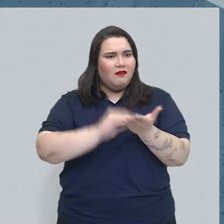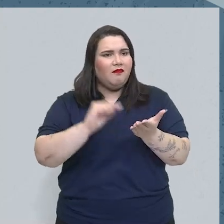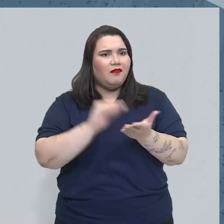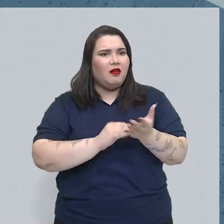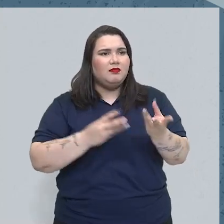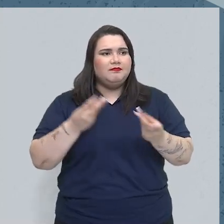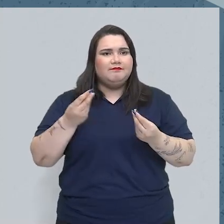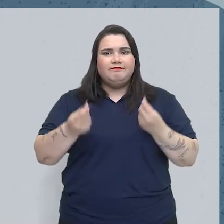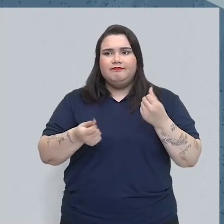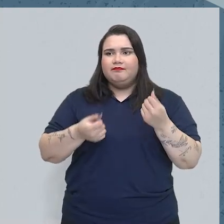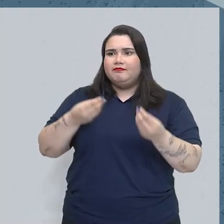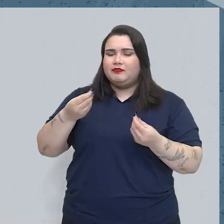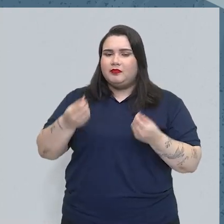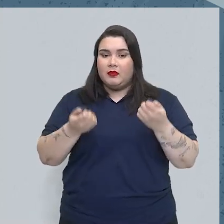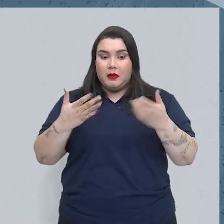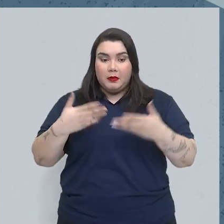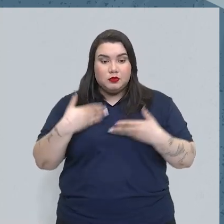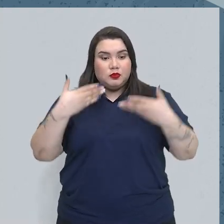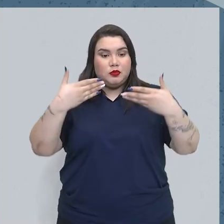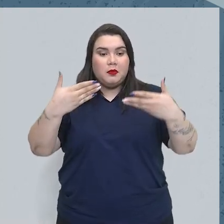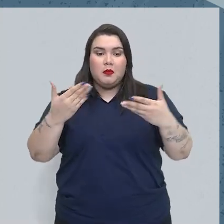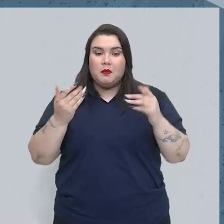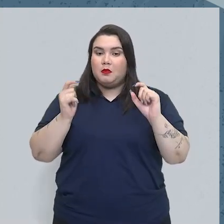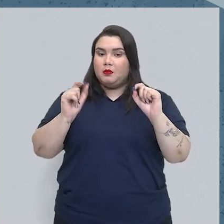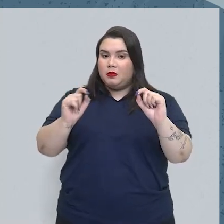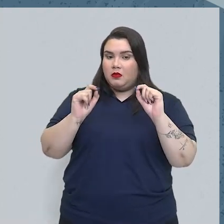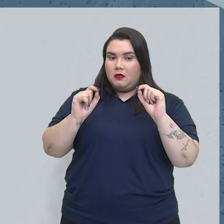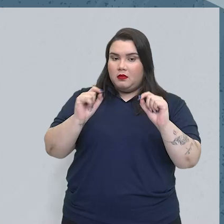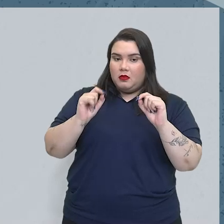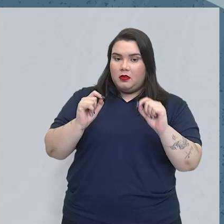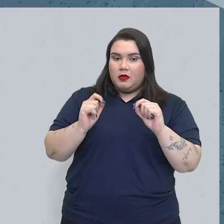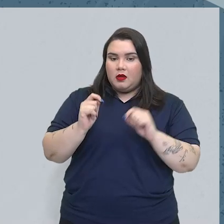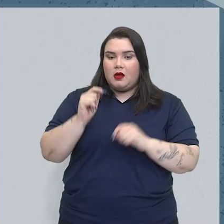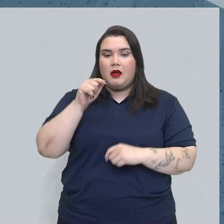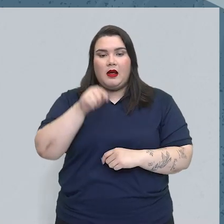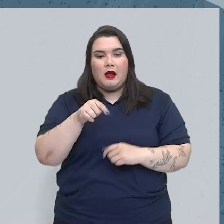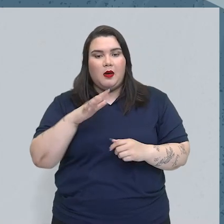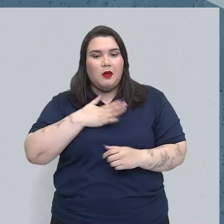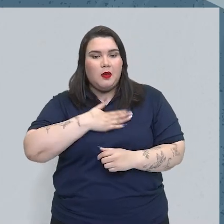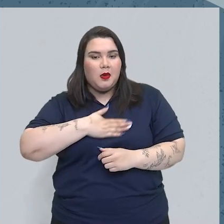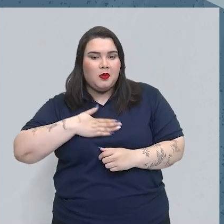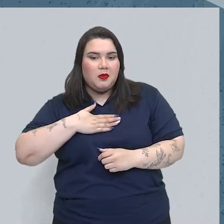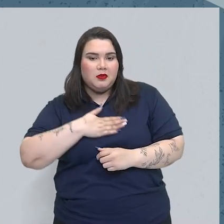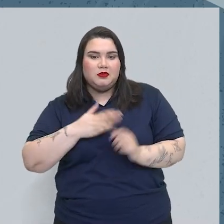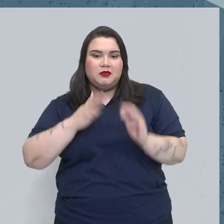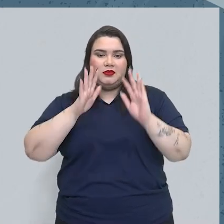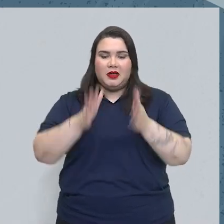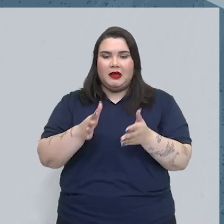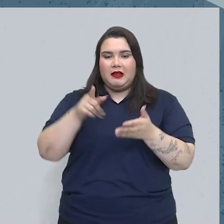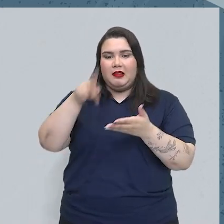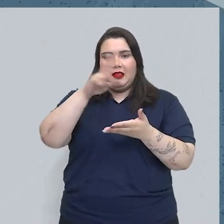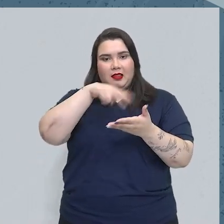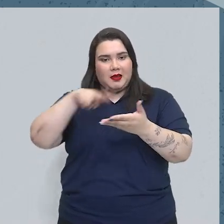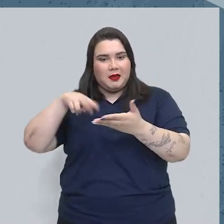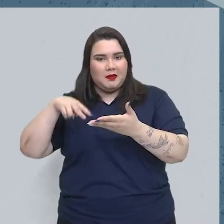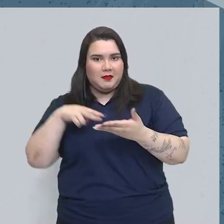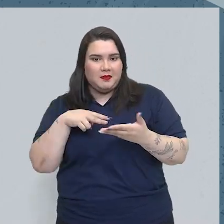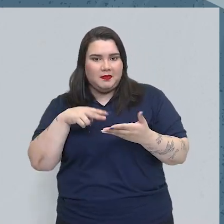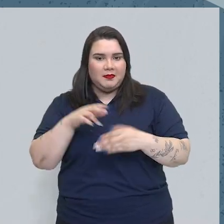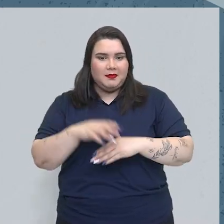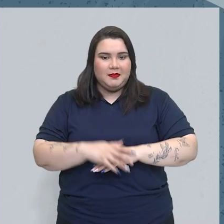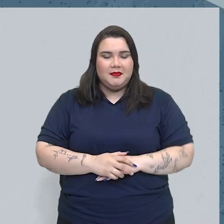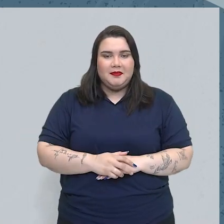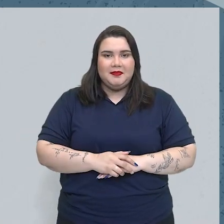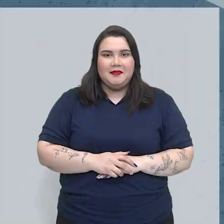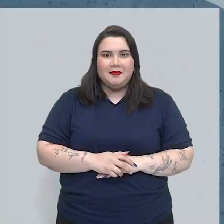no maravilhoso espanto de saberes que o alimento deles já estava em ti.